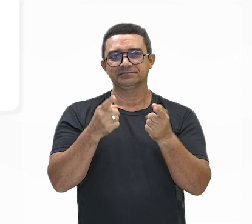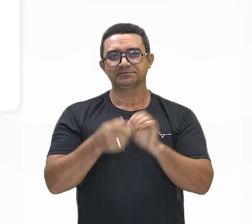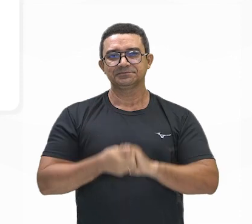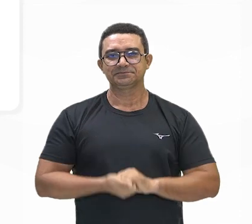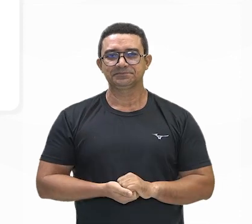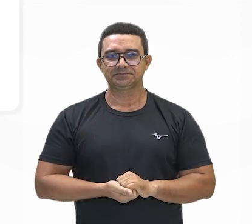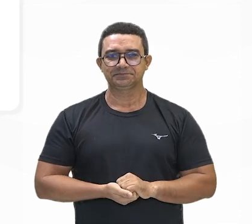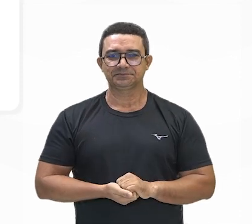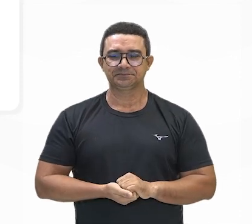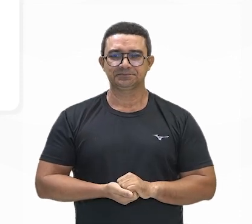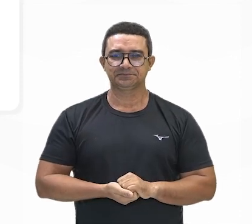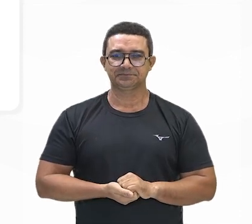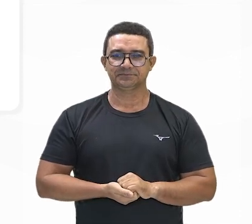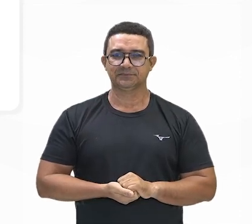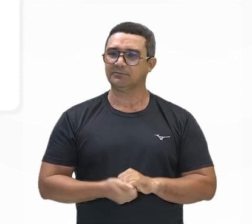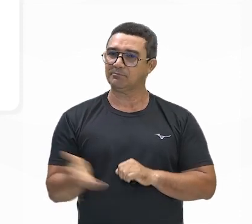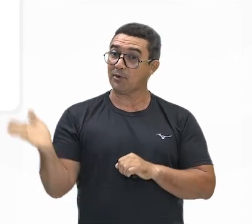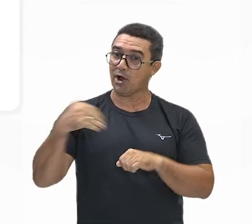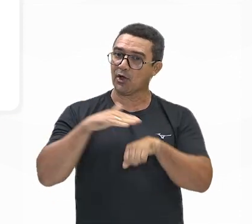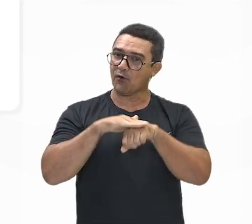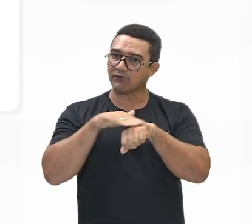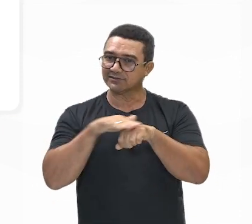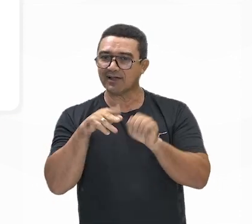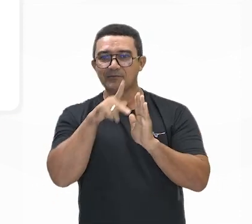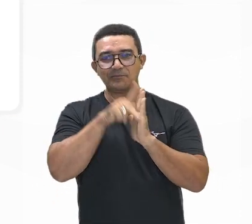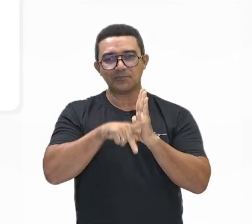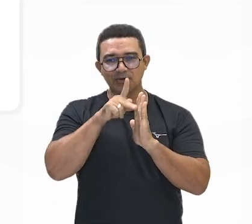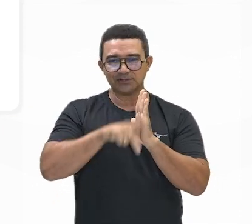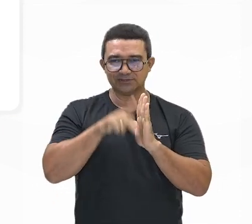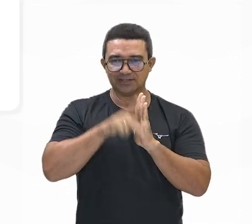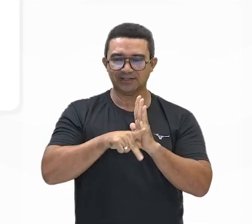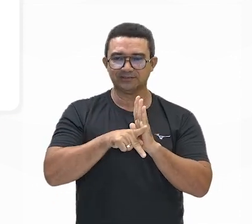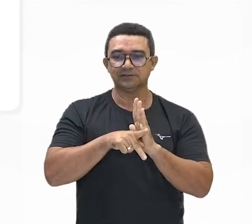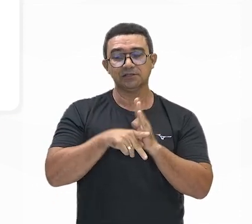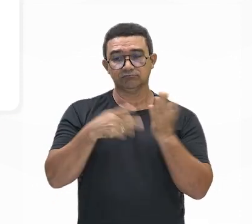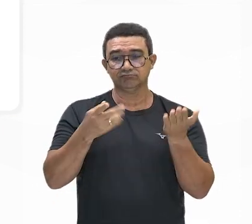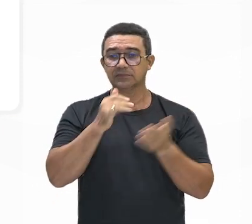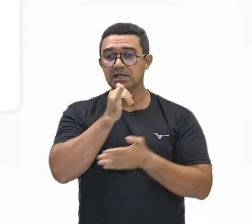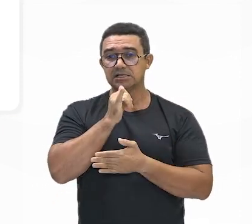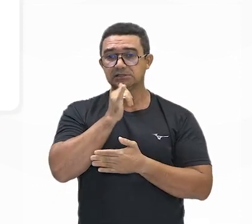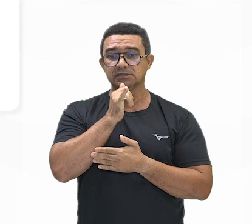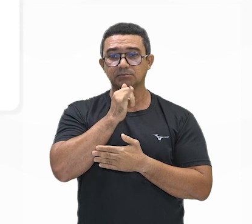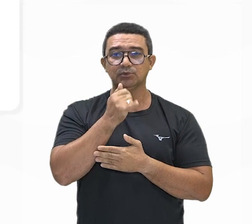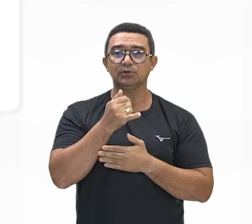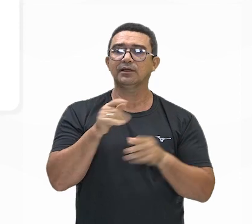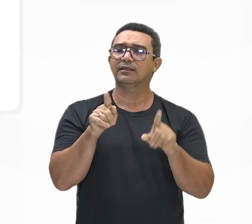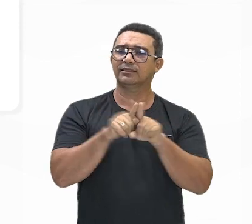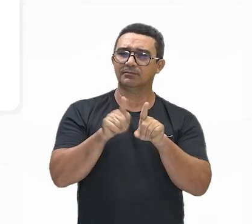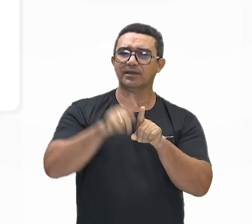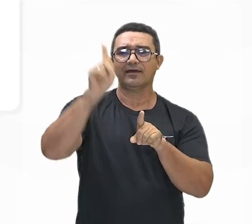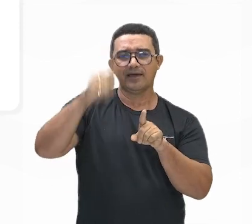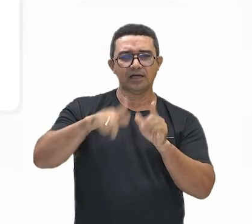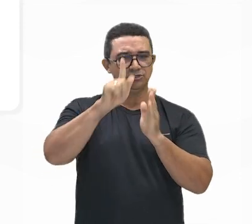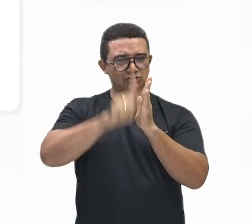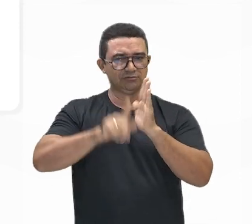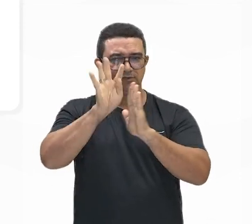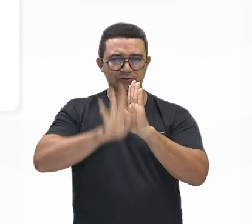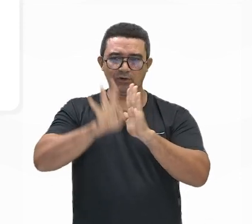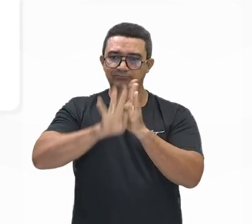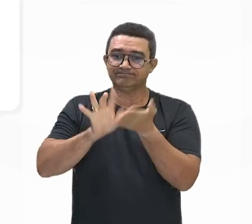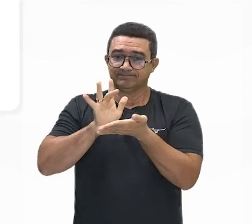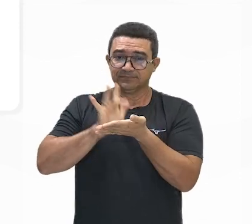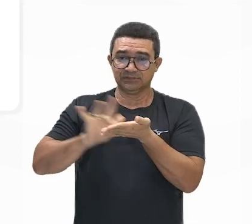vamos conversar sobre o projeto. Então, esse exemplo aqui também é um gênero textual digital,